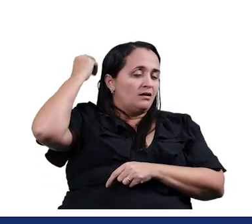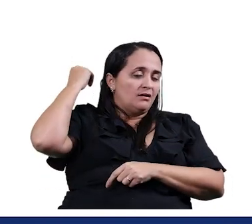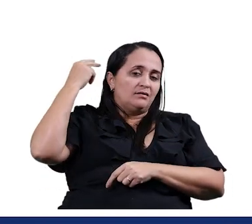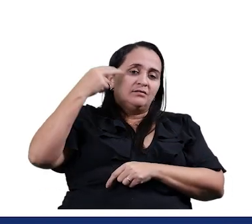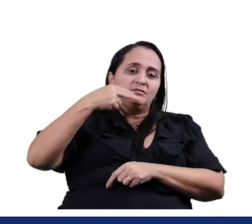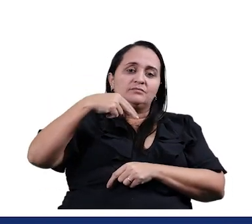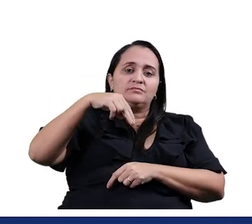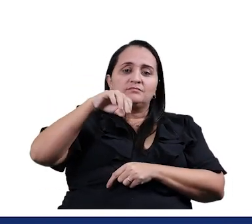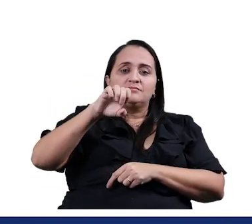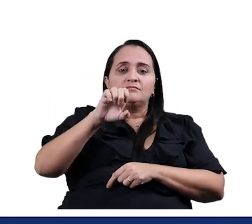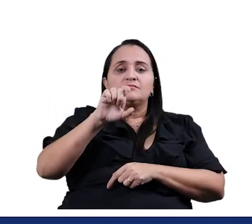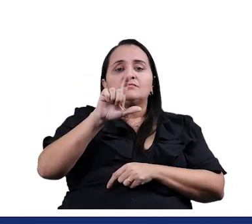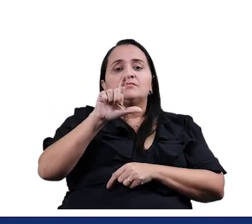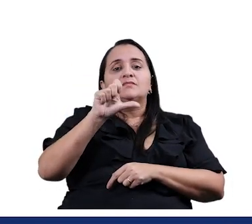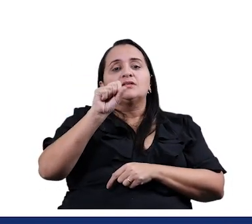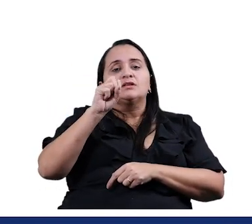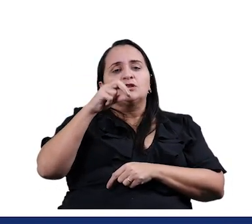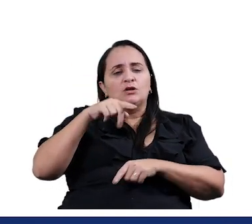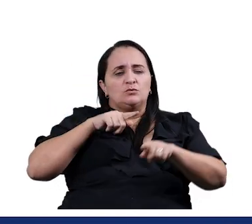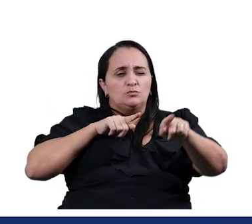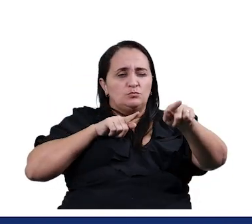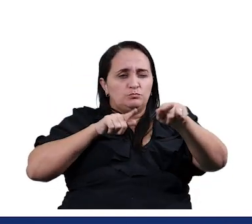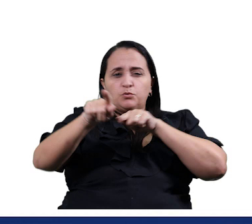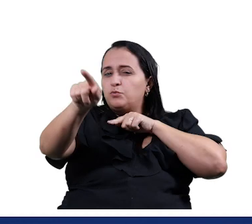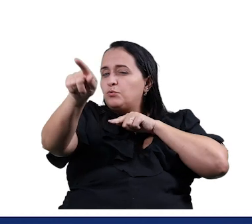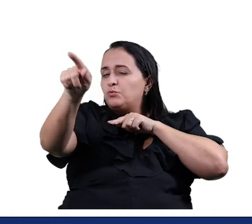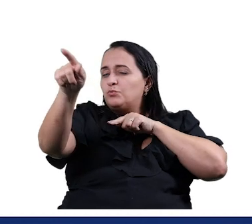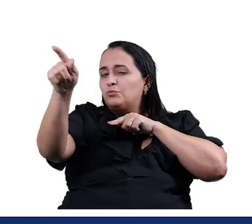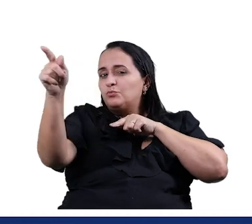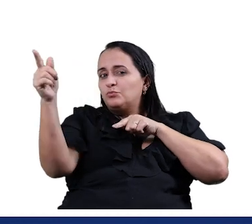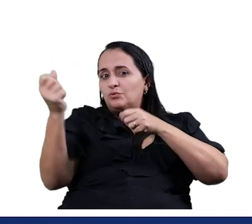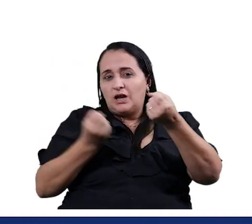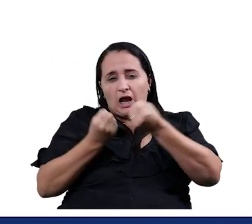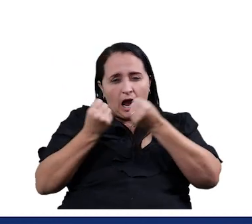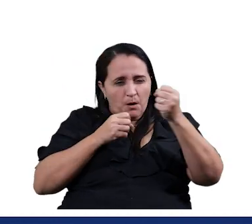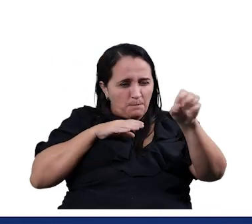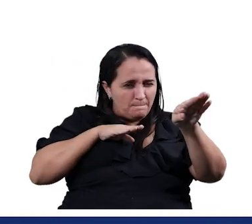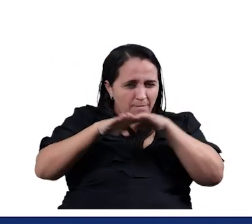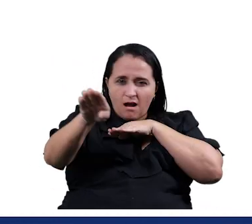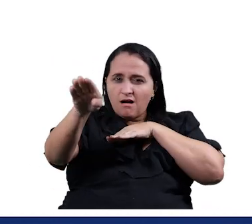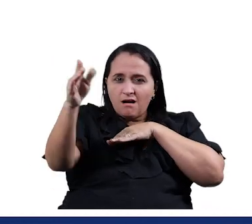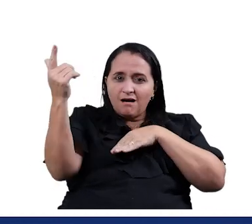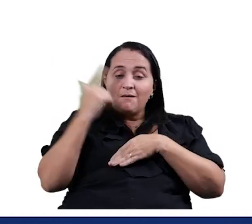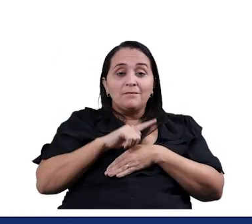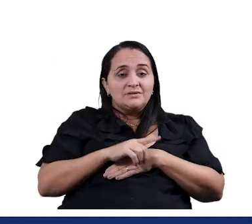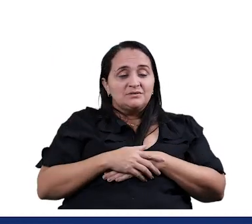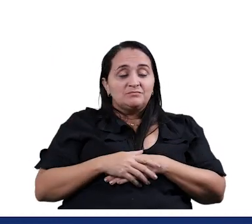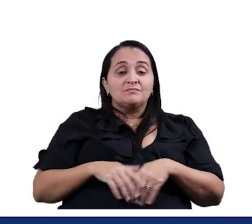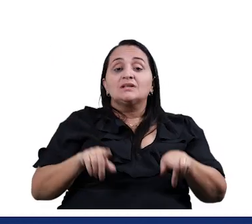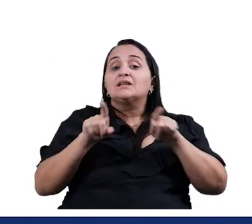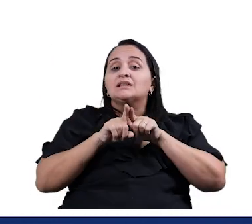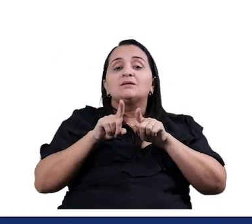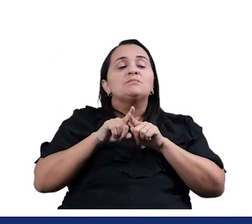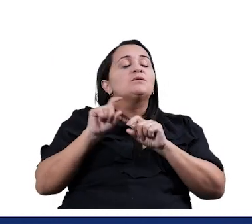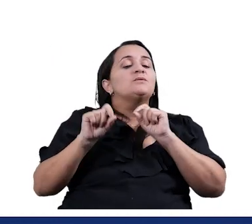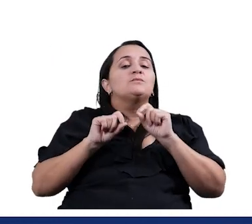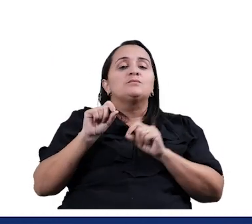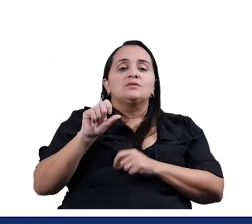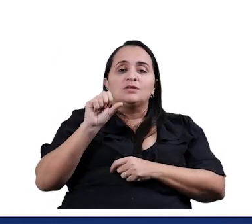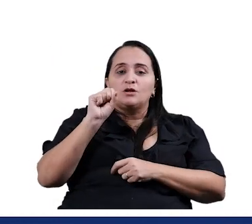antigas, foi um grande piloto de Fórmula 1. E Oscar, que é o nosso cestinha do